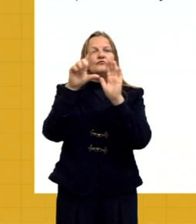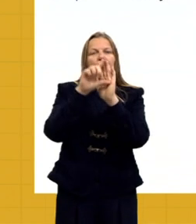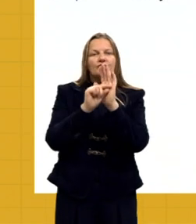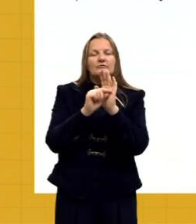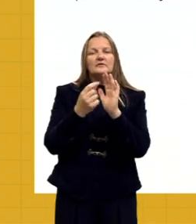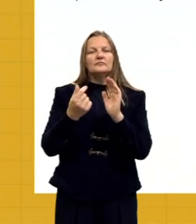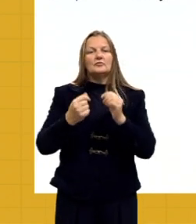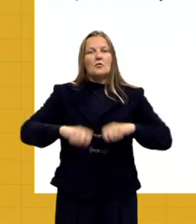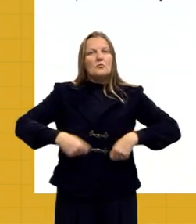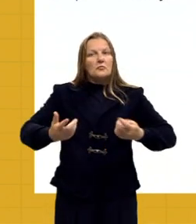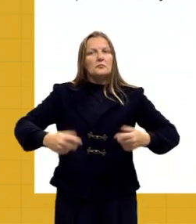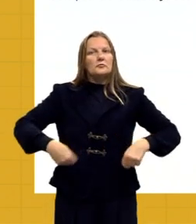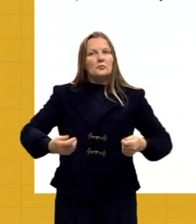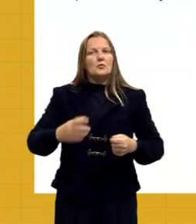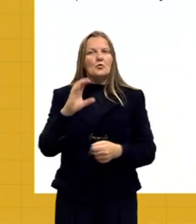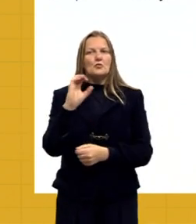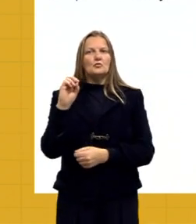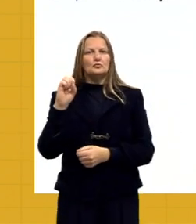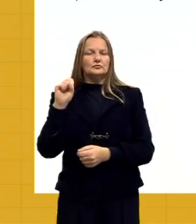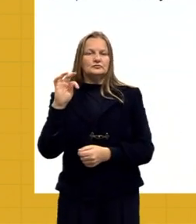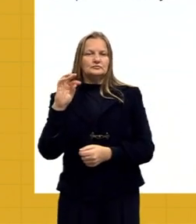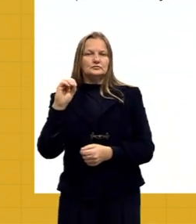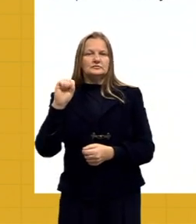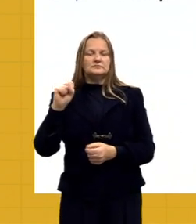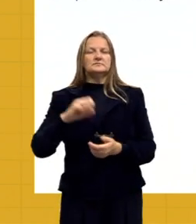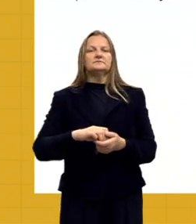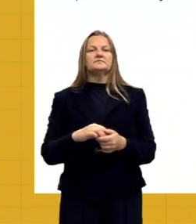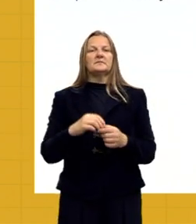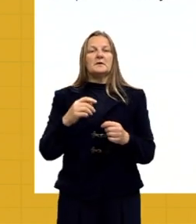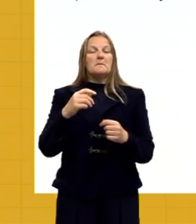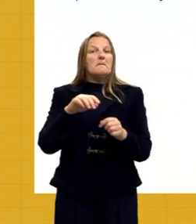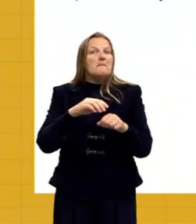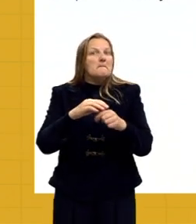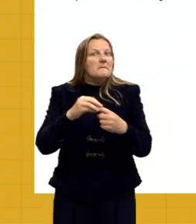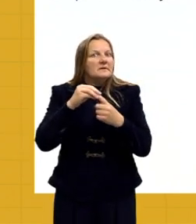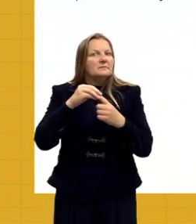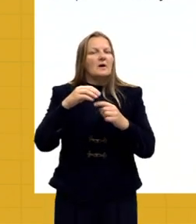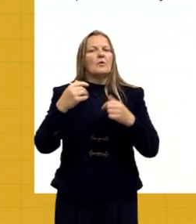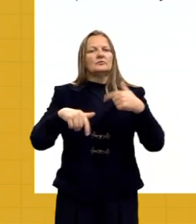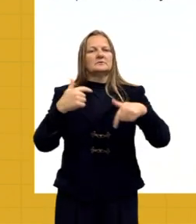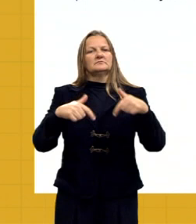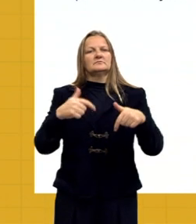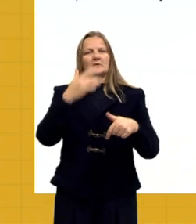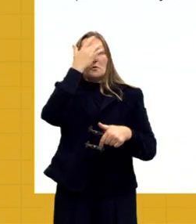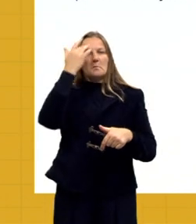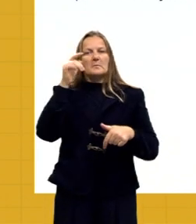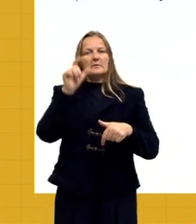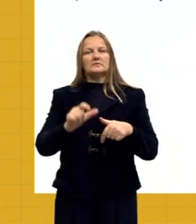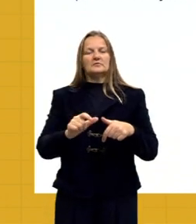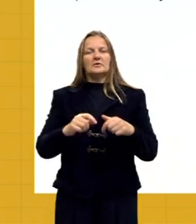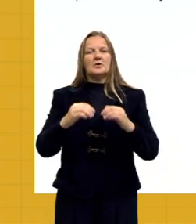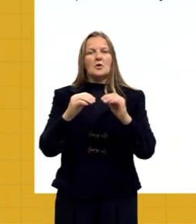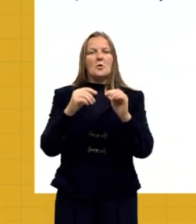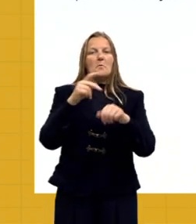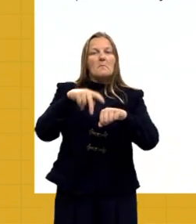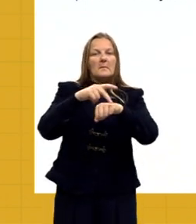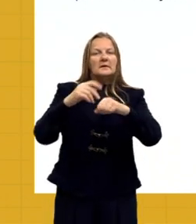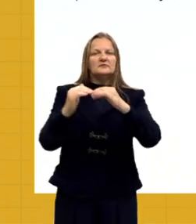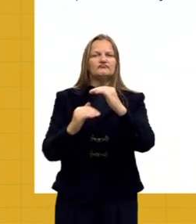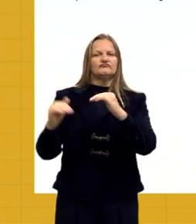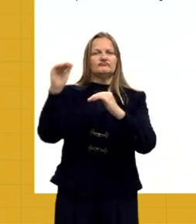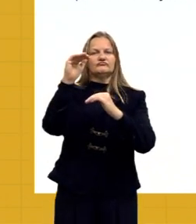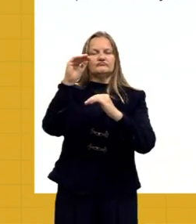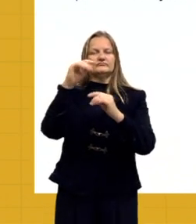desses custos como a gente tava vendo né ele coloca como custo essa mão de obra né num país desenvolvido essa mão de obra